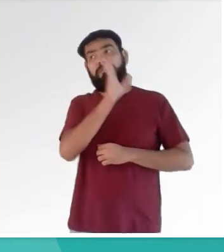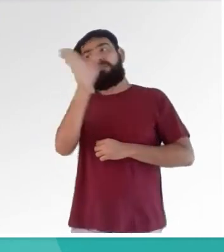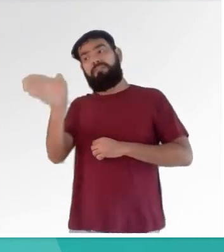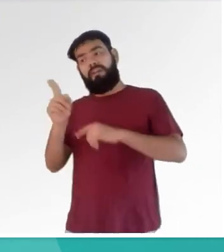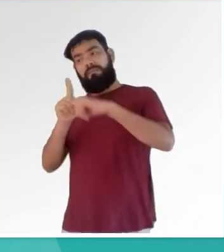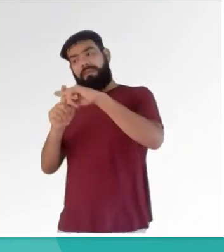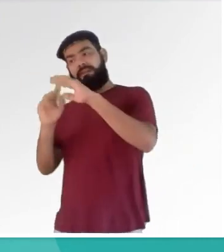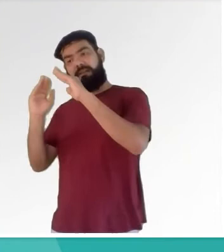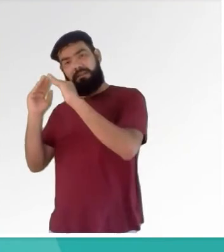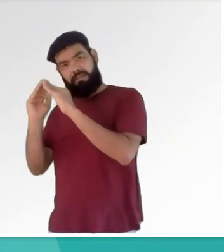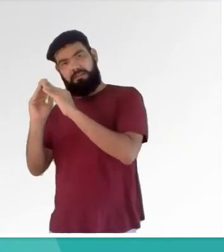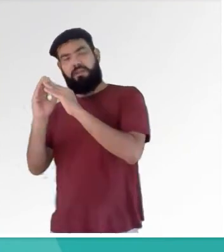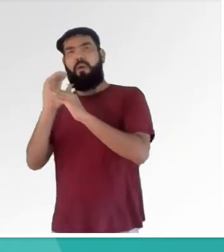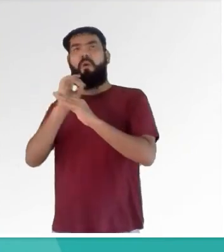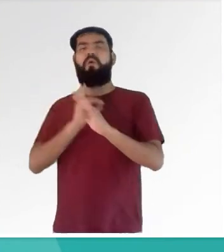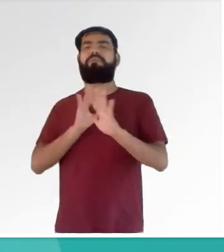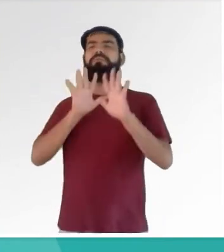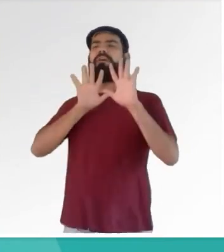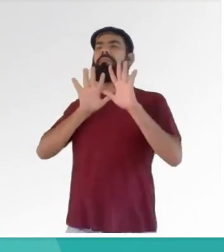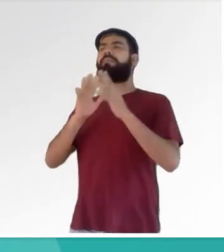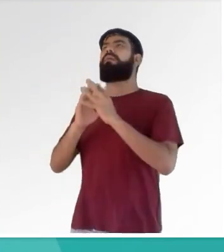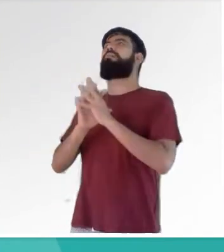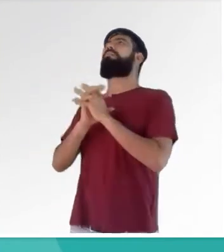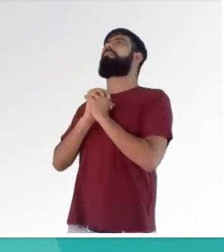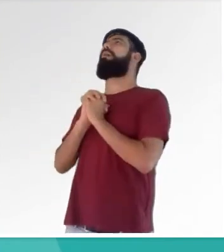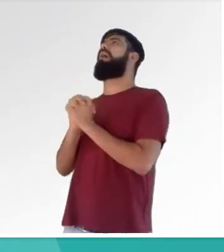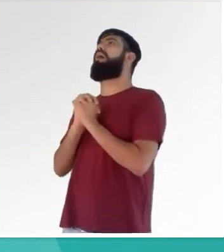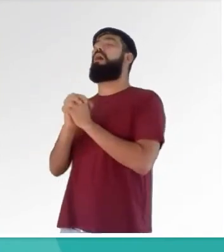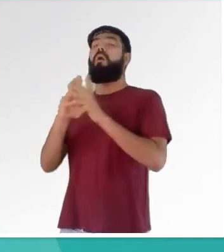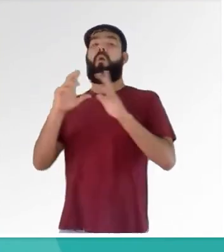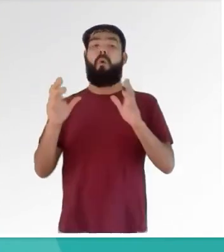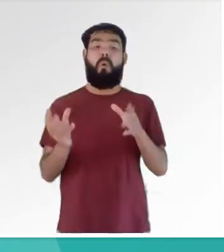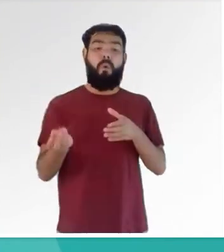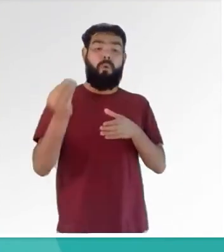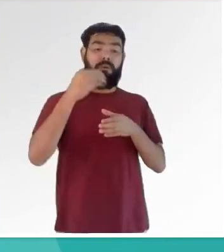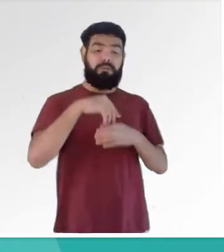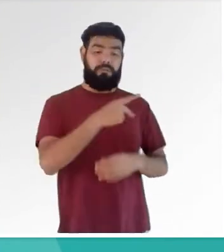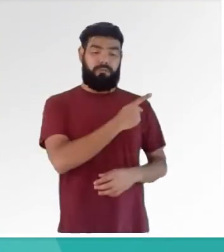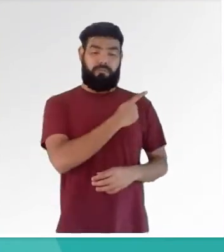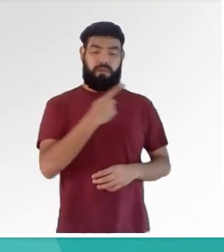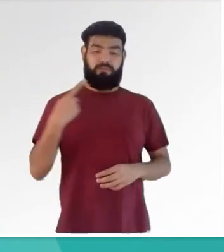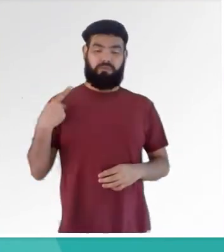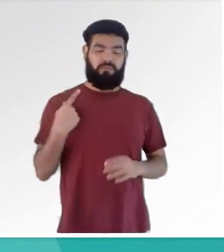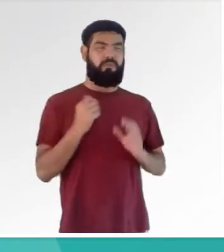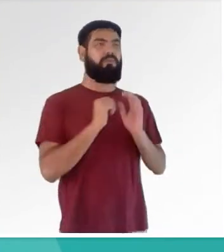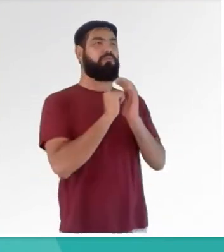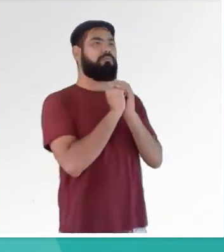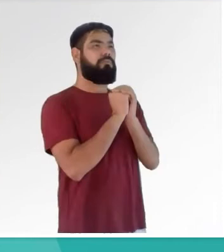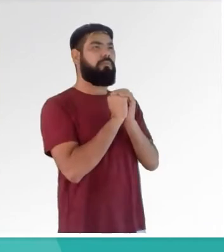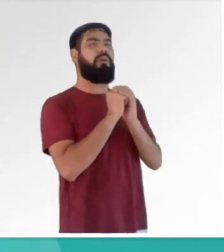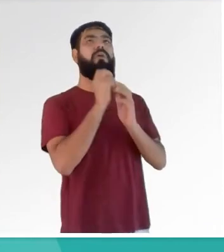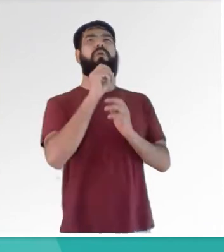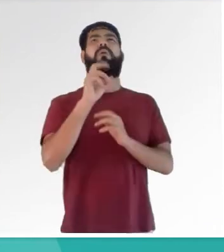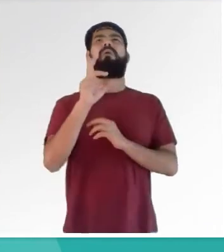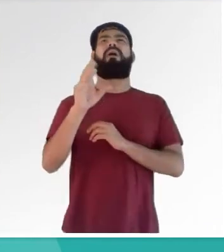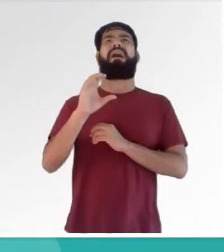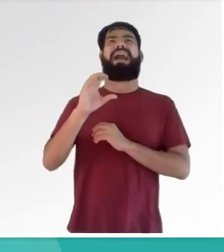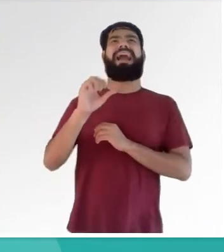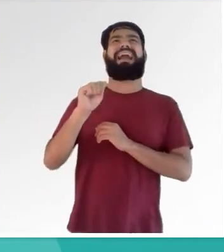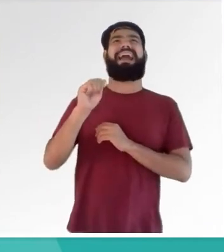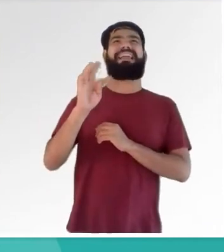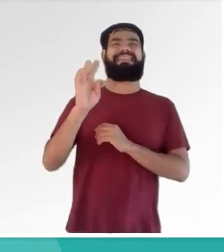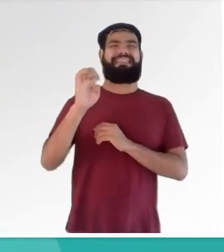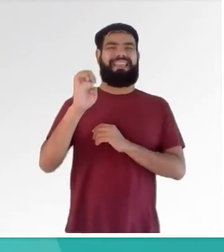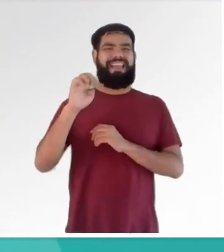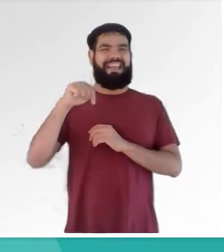novena, ou quando você vai para o culto lá com o pastor na sua igreja, ou quando você vai para a catequese, para o encontro